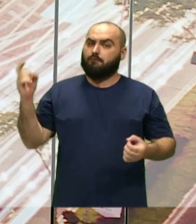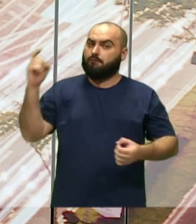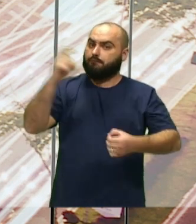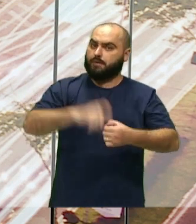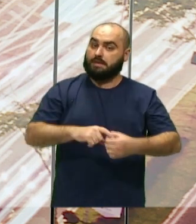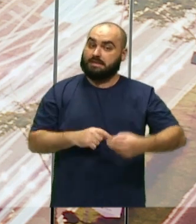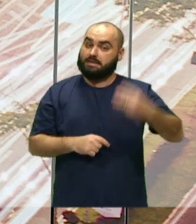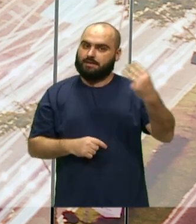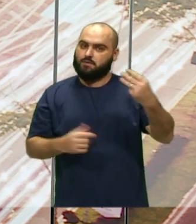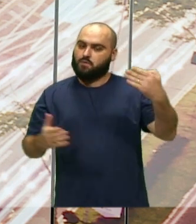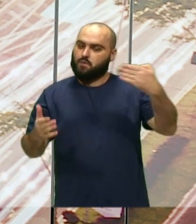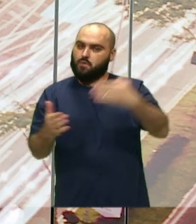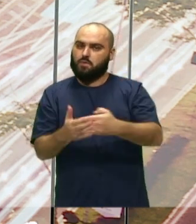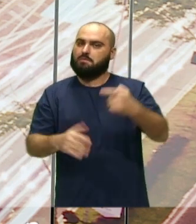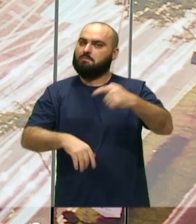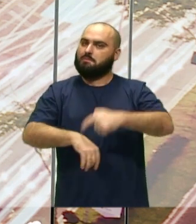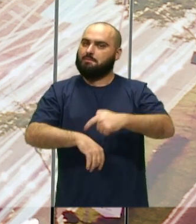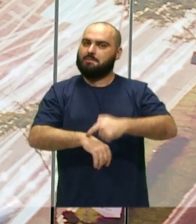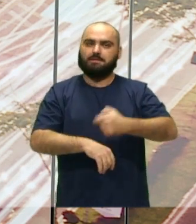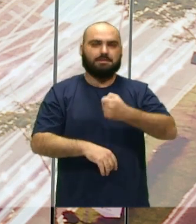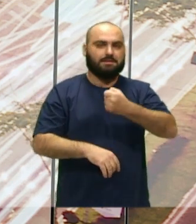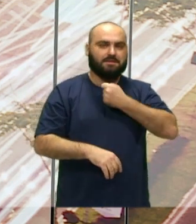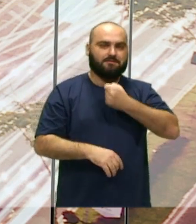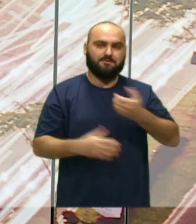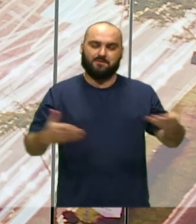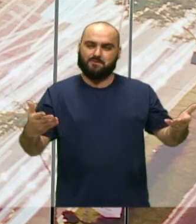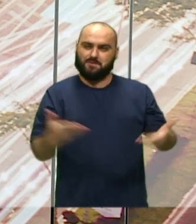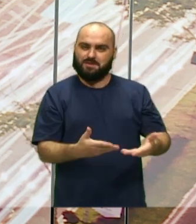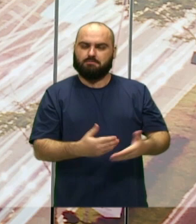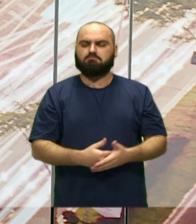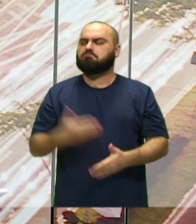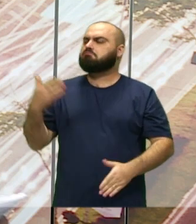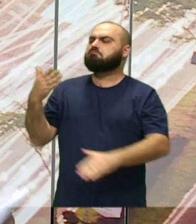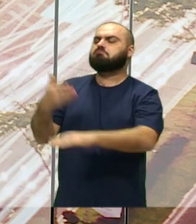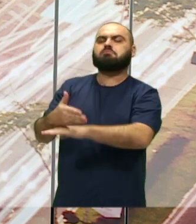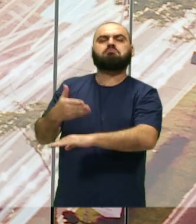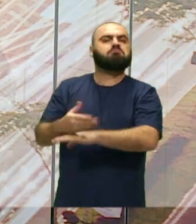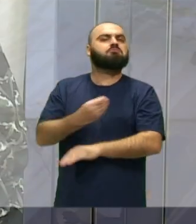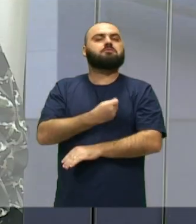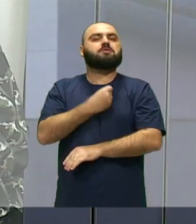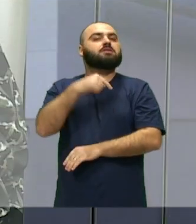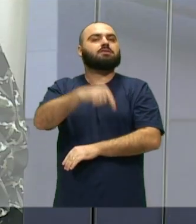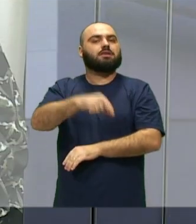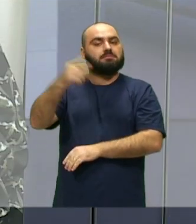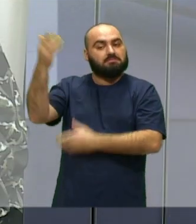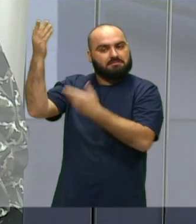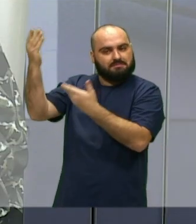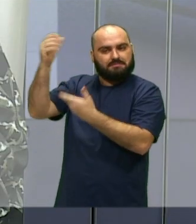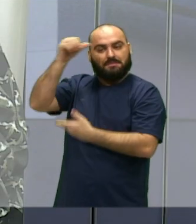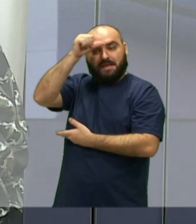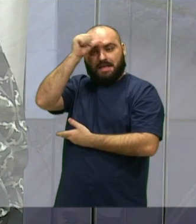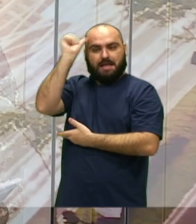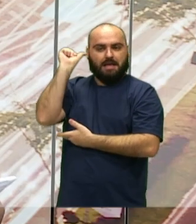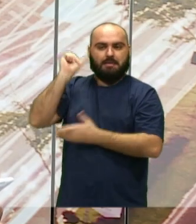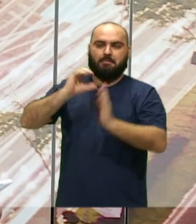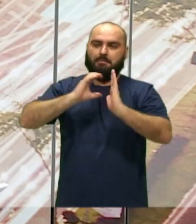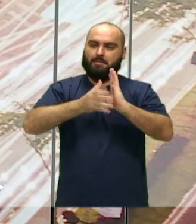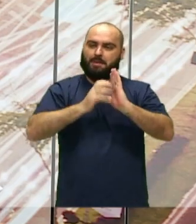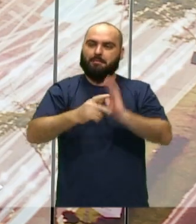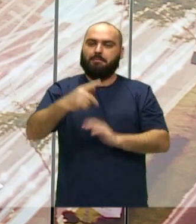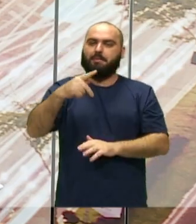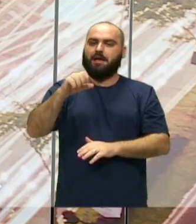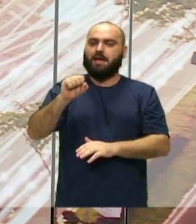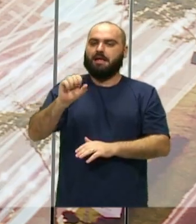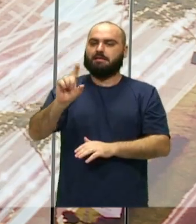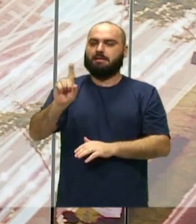Voltamos com o terceiro e último bloco do Fala Vereador. Hoje participa conosco a vereadora Ana Carolina, do PSDB. Bom, vereadora,